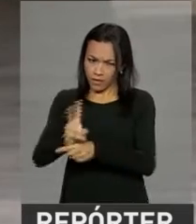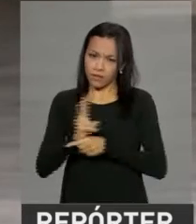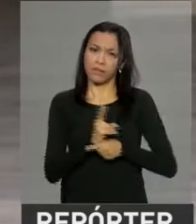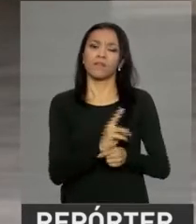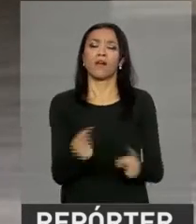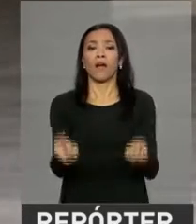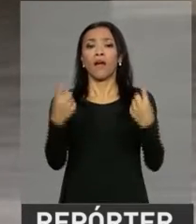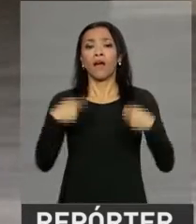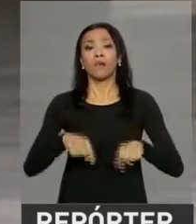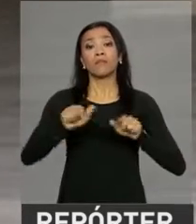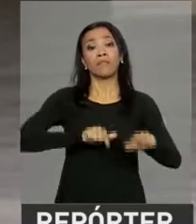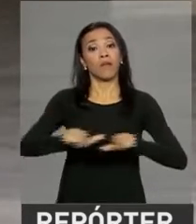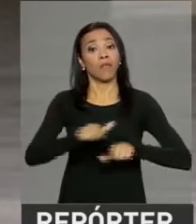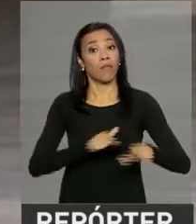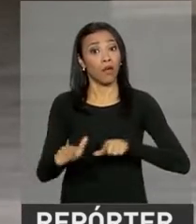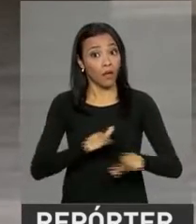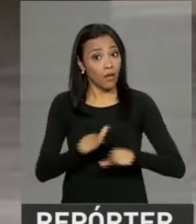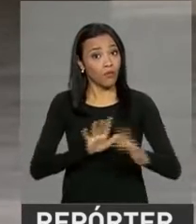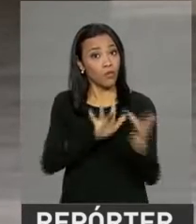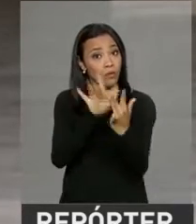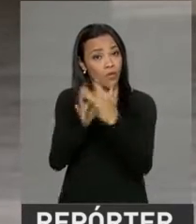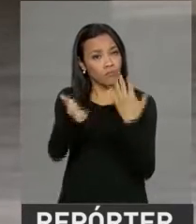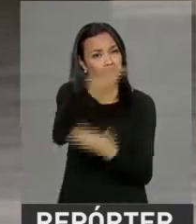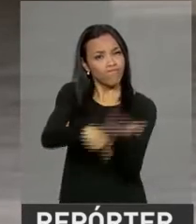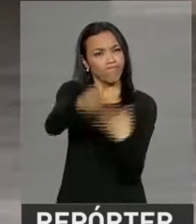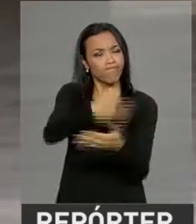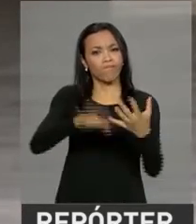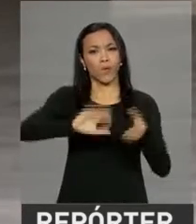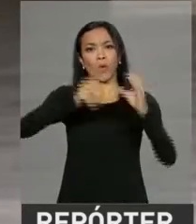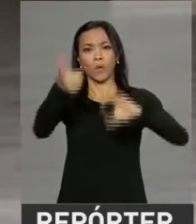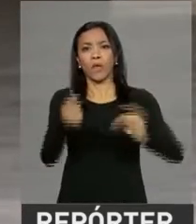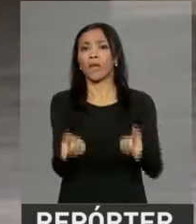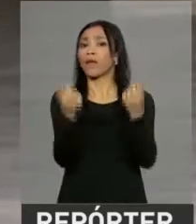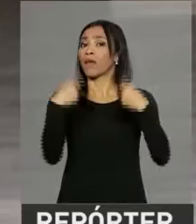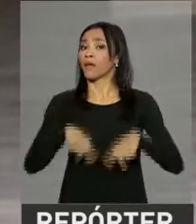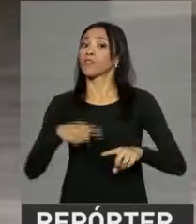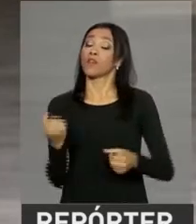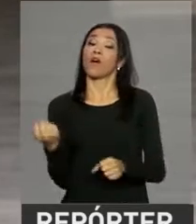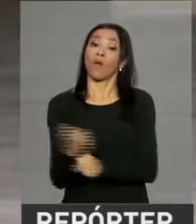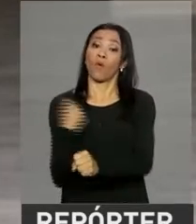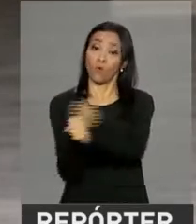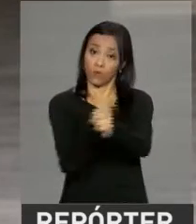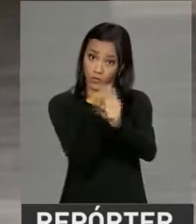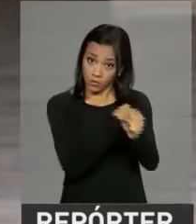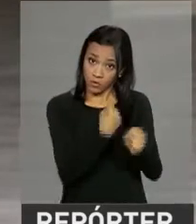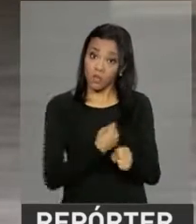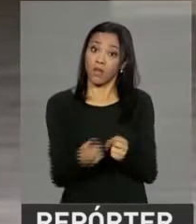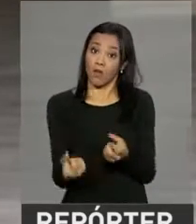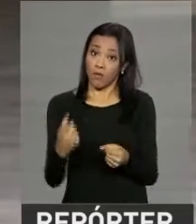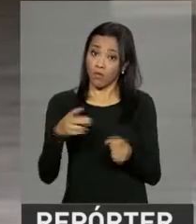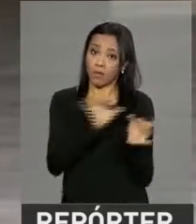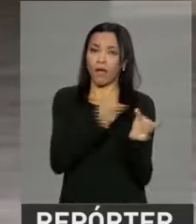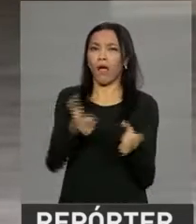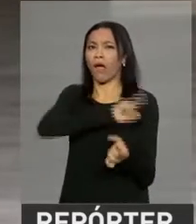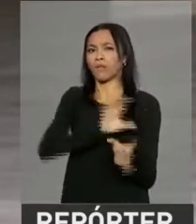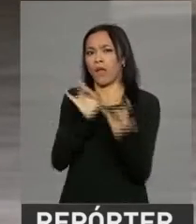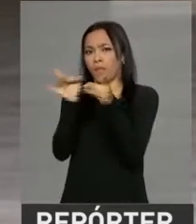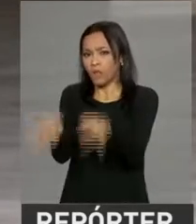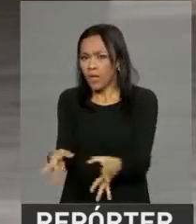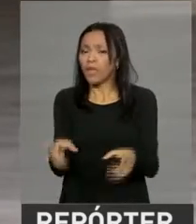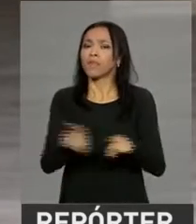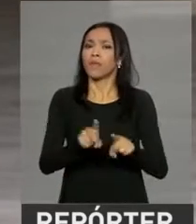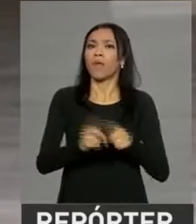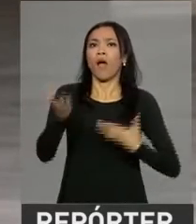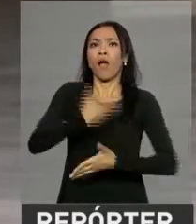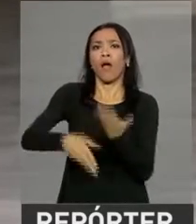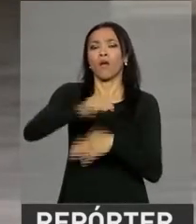trabalho de integração com o Congresso Nacional, anunciou a retomada de obras, tomou outras medidas na área de educação, também nas relações